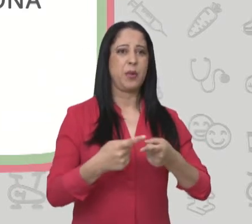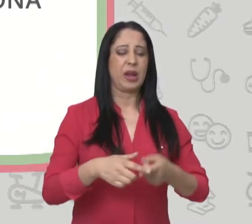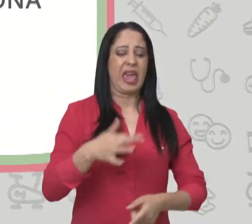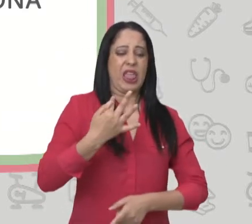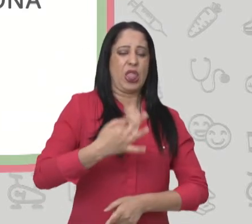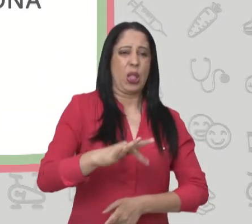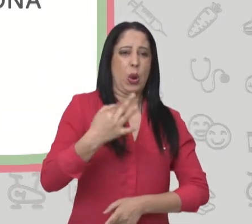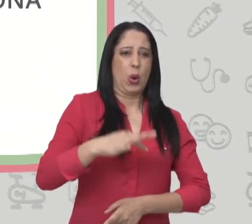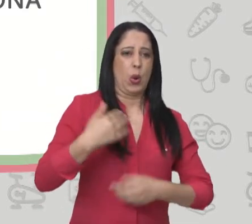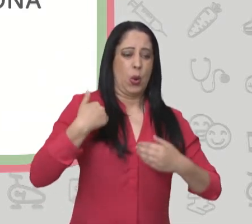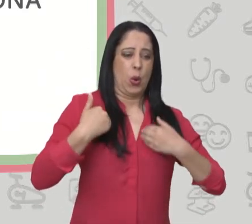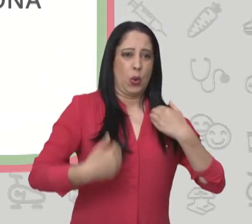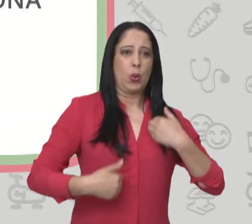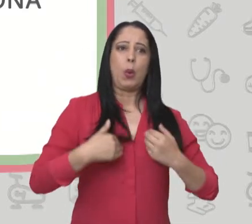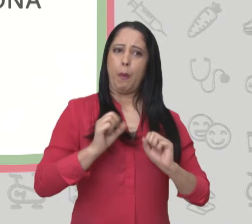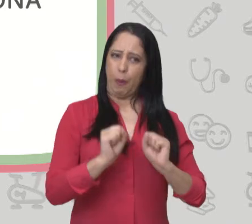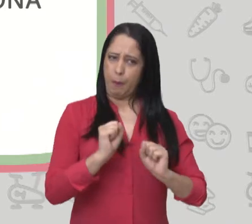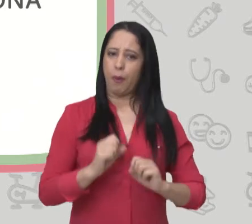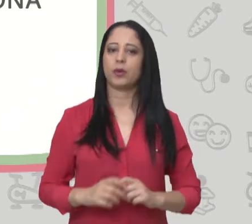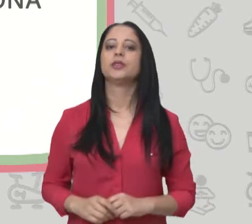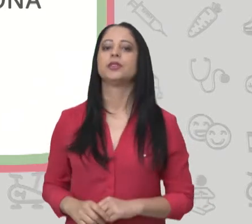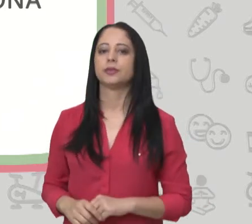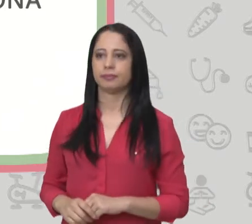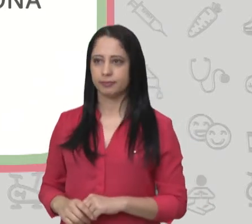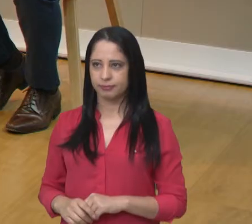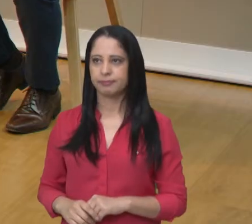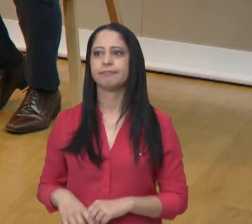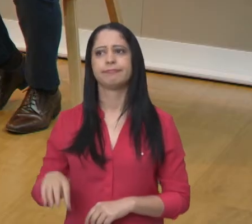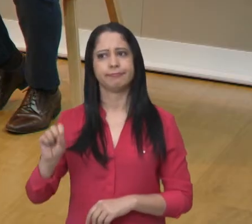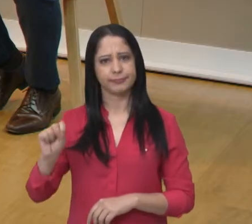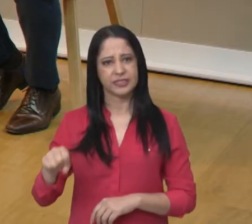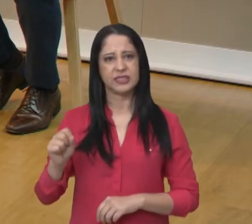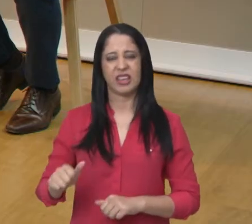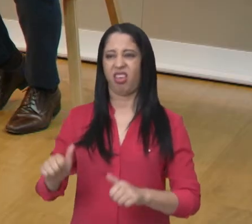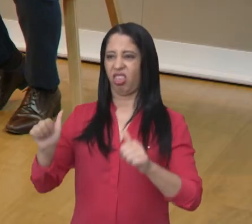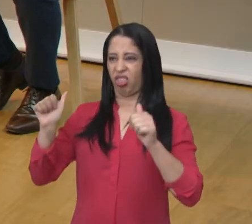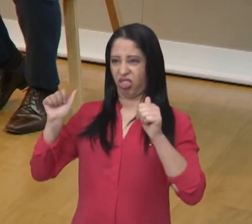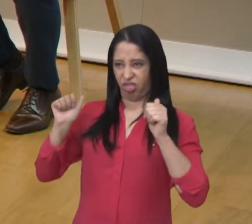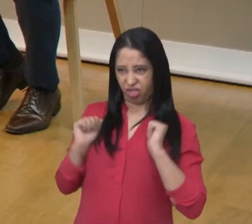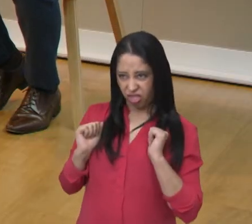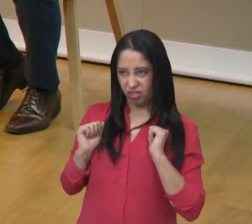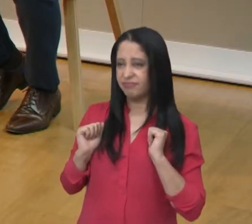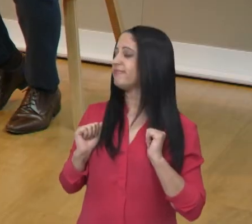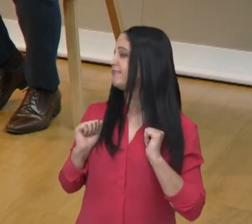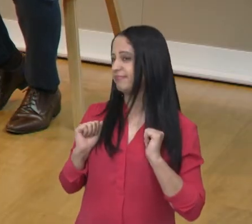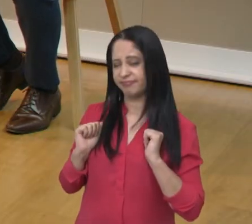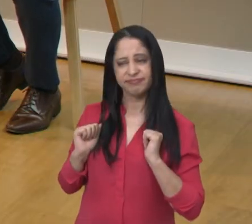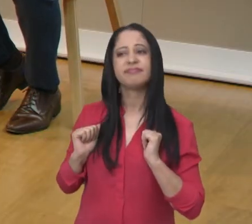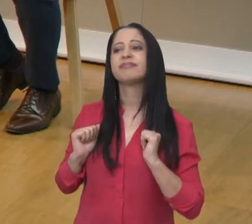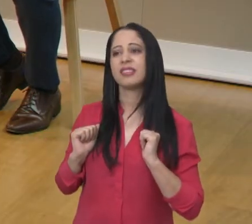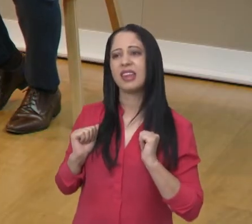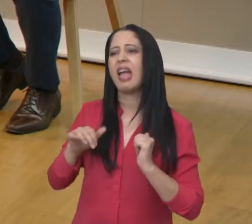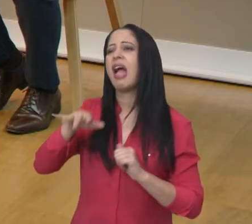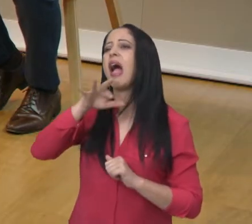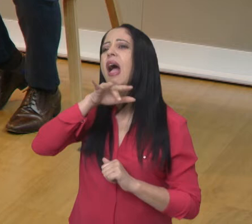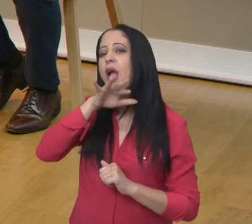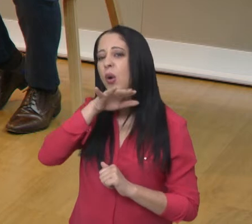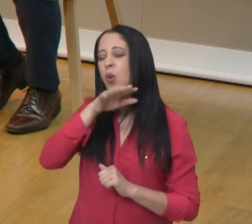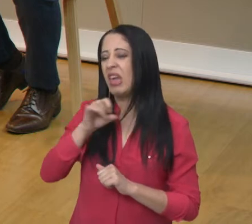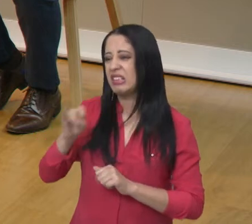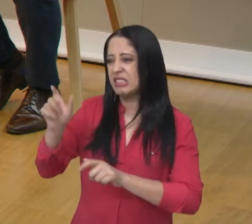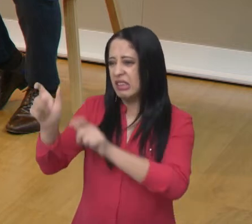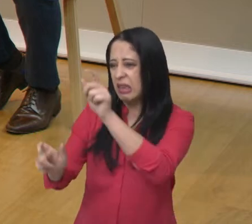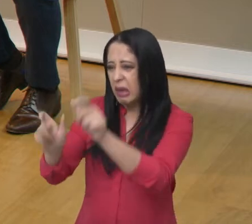costas. Sim, o sedentarismo é o maior inimigo da coluna, né? Os pacientes que não praticam nenhum tipo de atividade